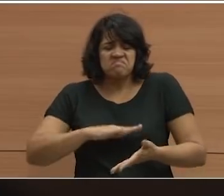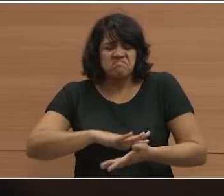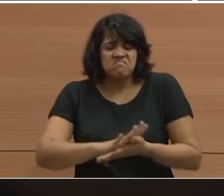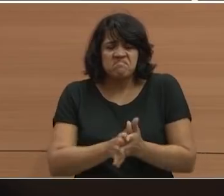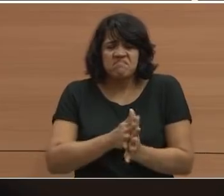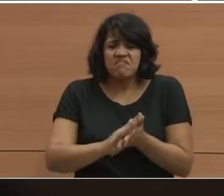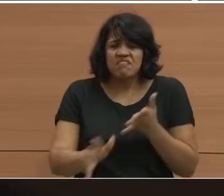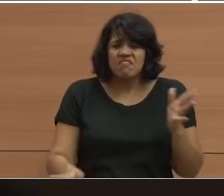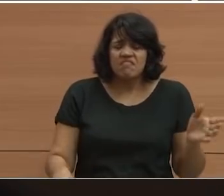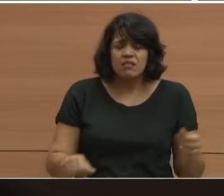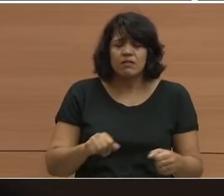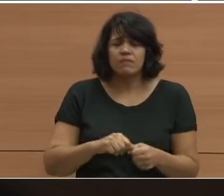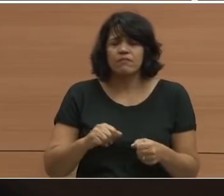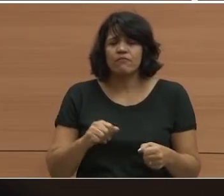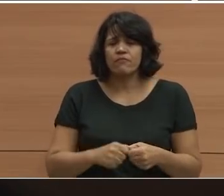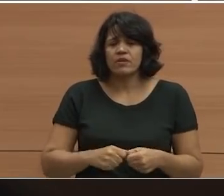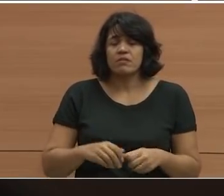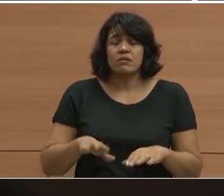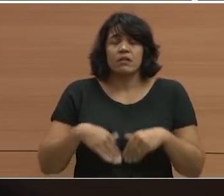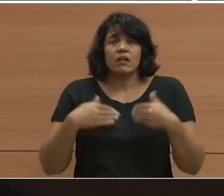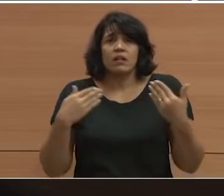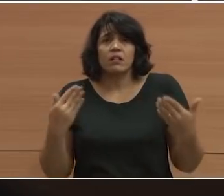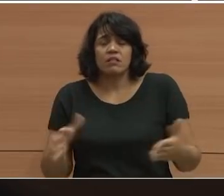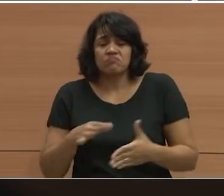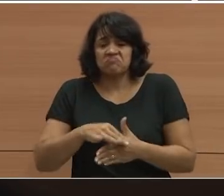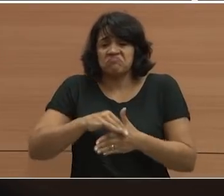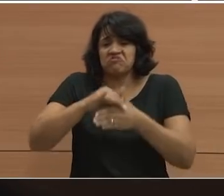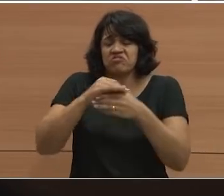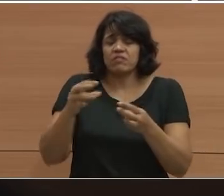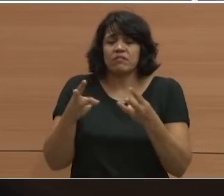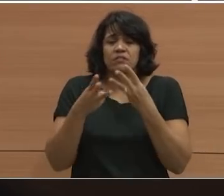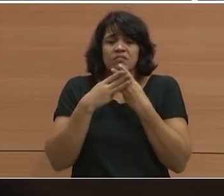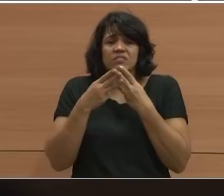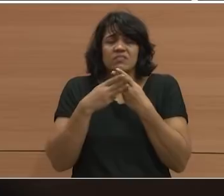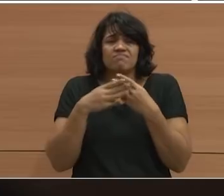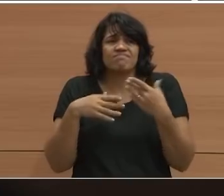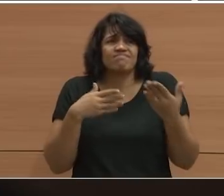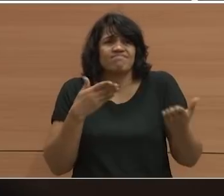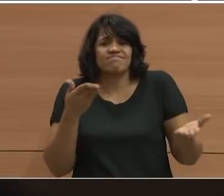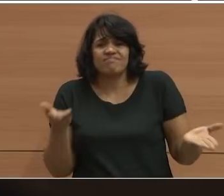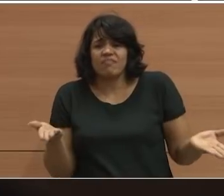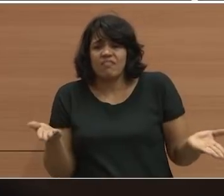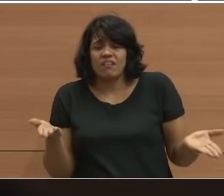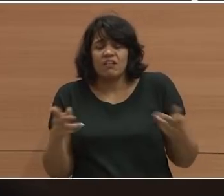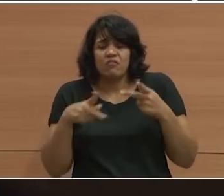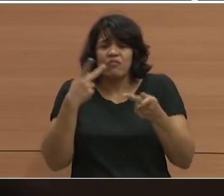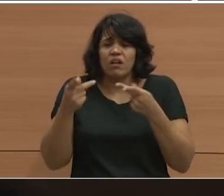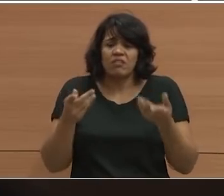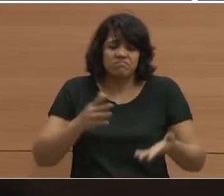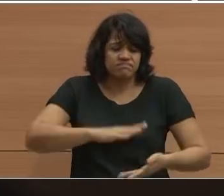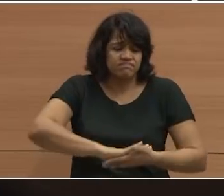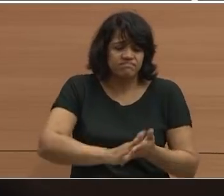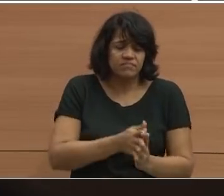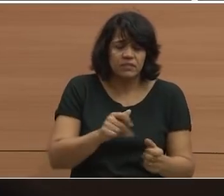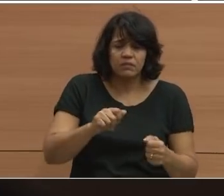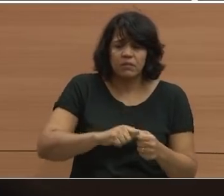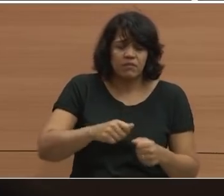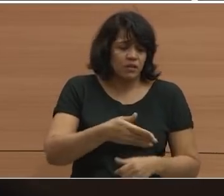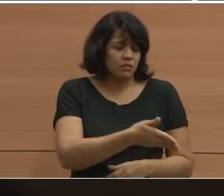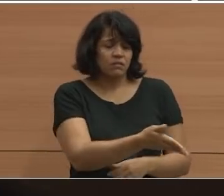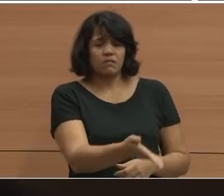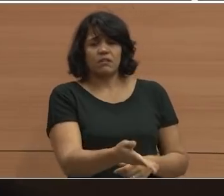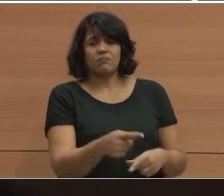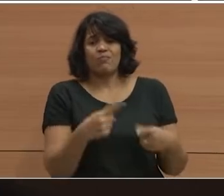que faremos com esses? Não sabemos mais o que fazer com esses homens aí. Bom, o que faremos com esses homens? Pois na verdade é manifesto a todos